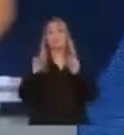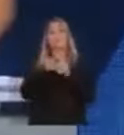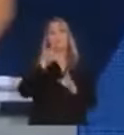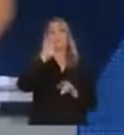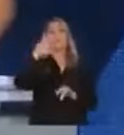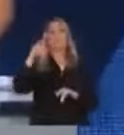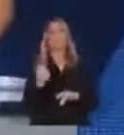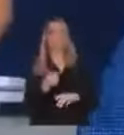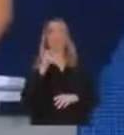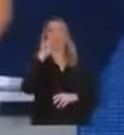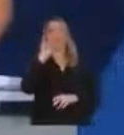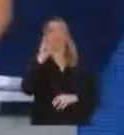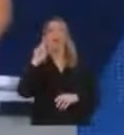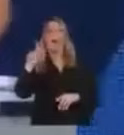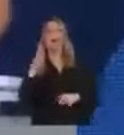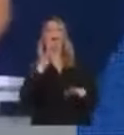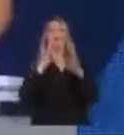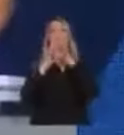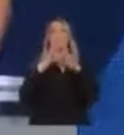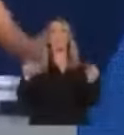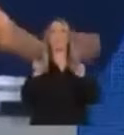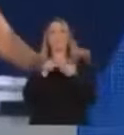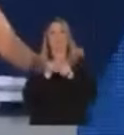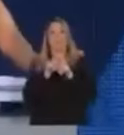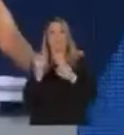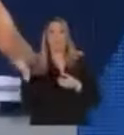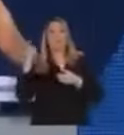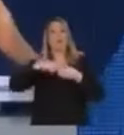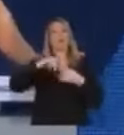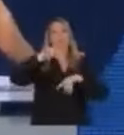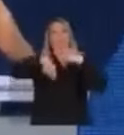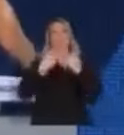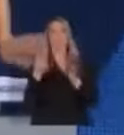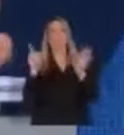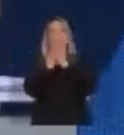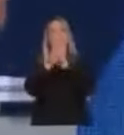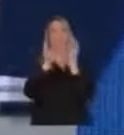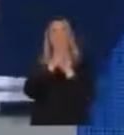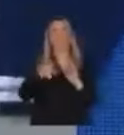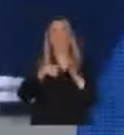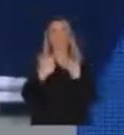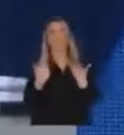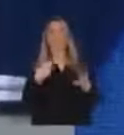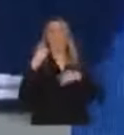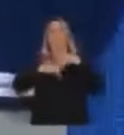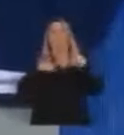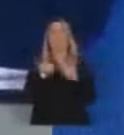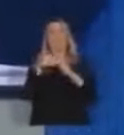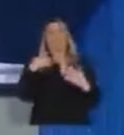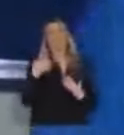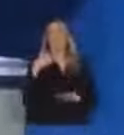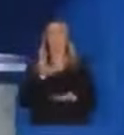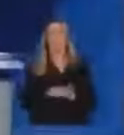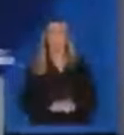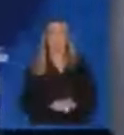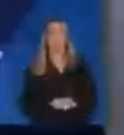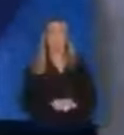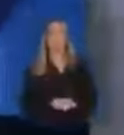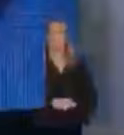Veja o portal Wall E o Facebook volta daqui a pouco com as perguntas dos Jornalistas e também da população do Rio até